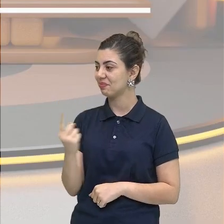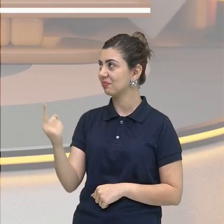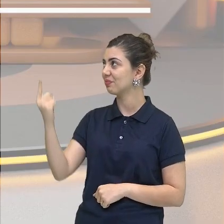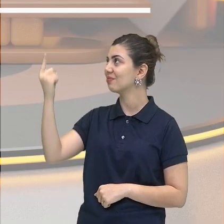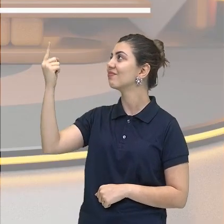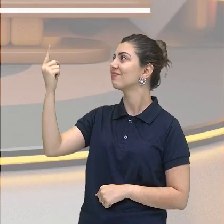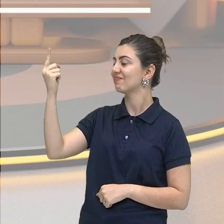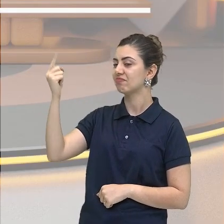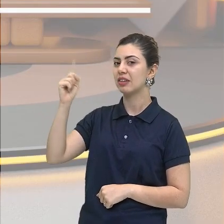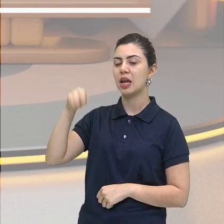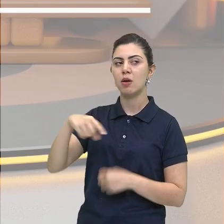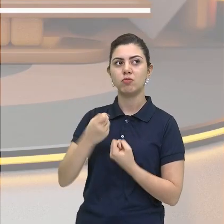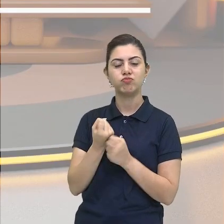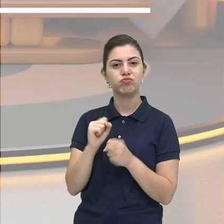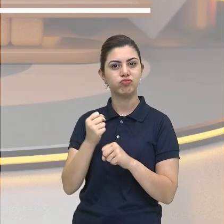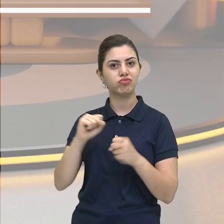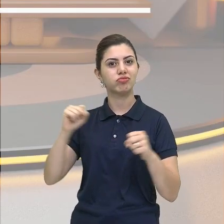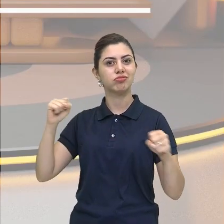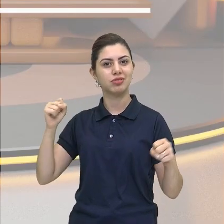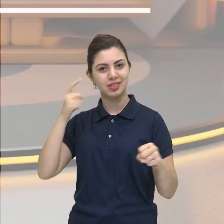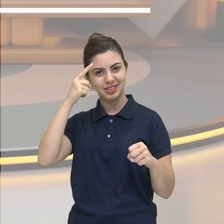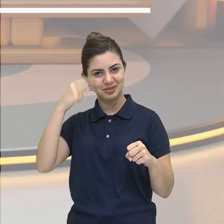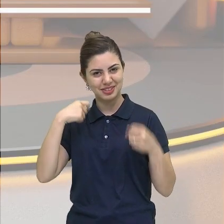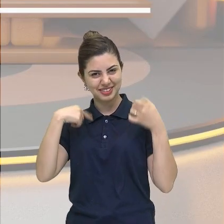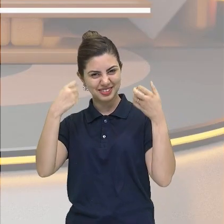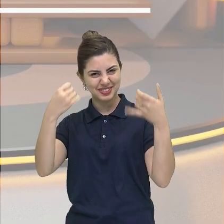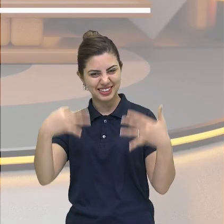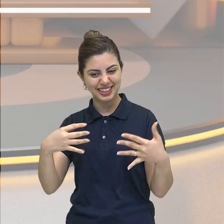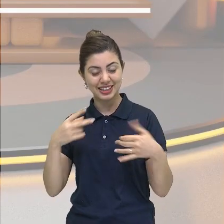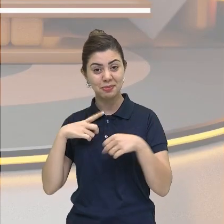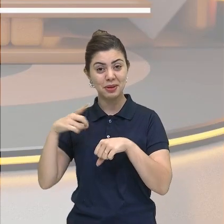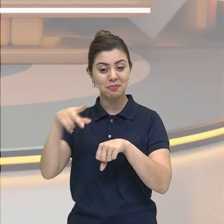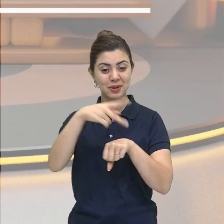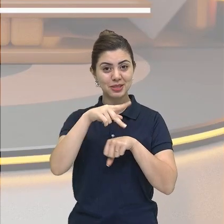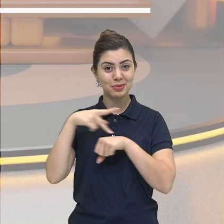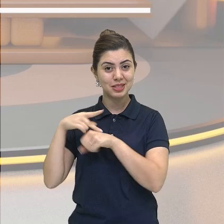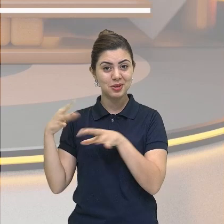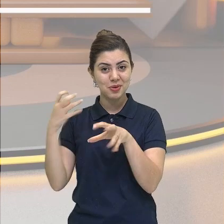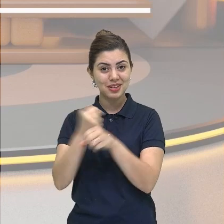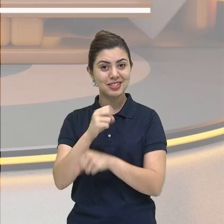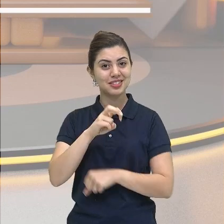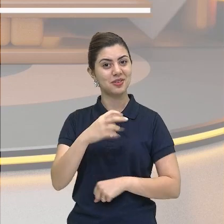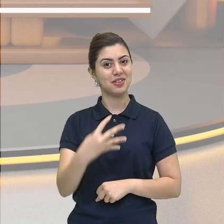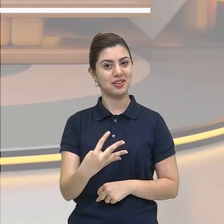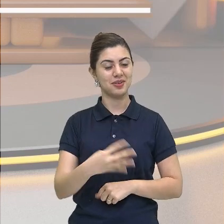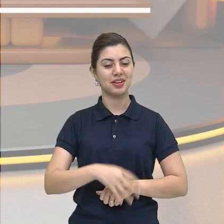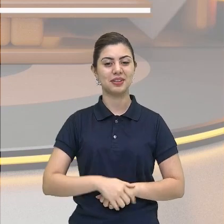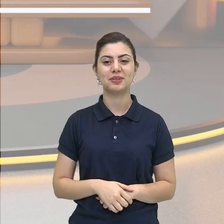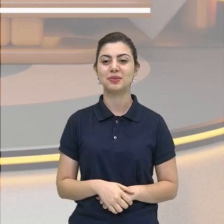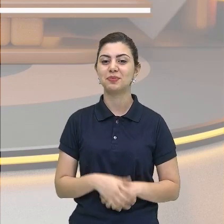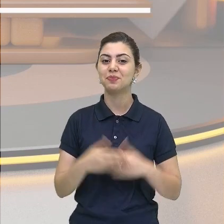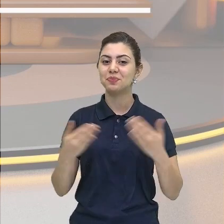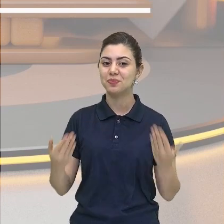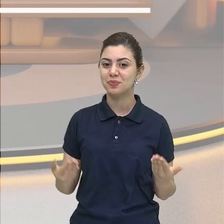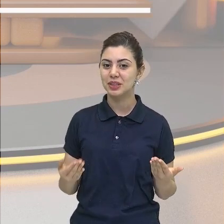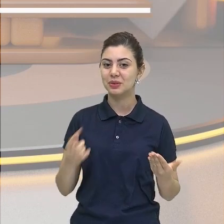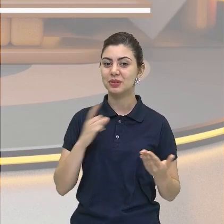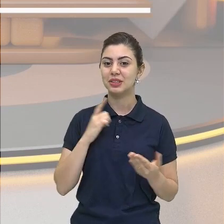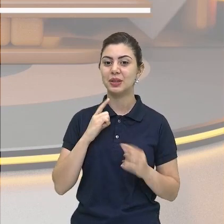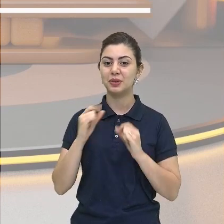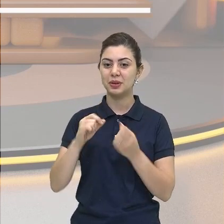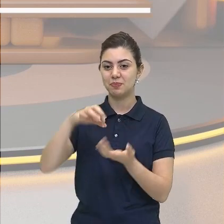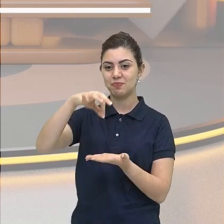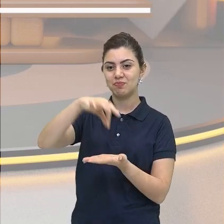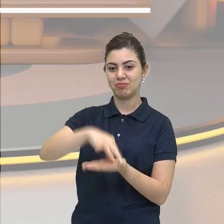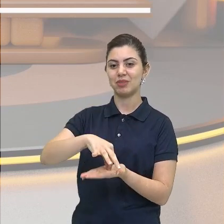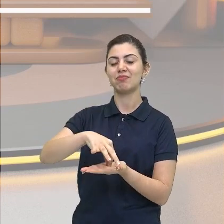é muito grande, formado, como eu já disse para vocês, por 54 países. E nós temos ali o nosso PIN